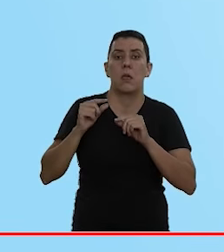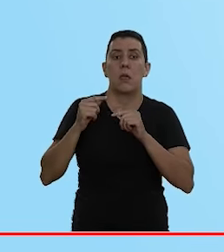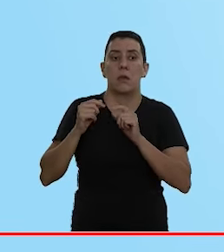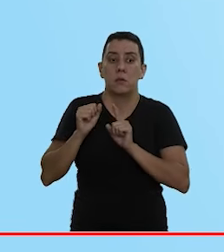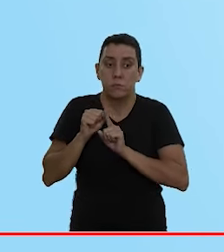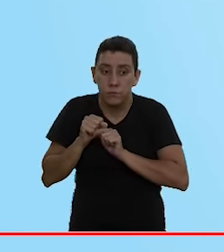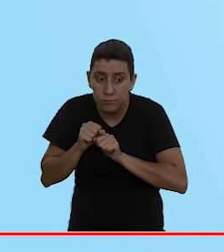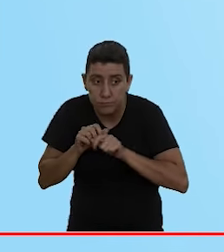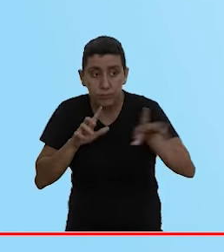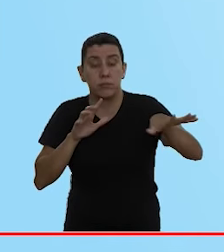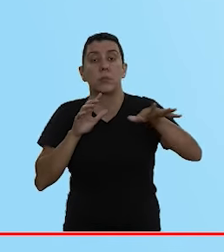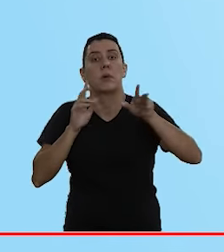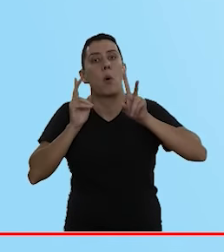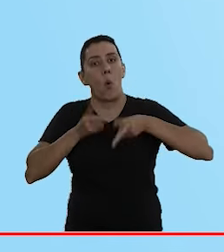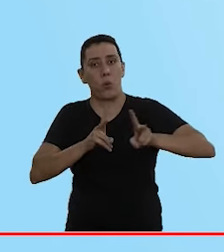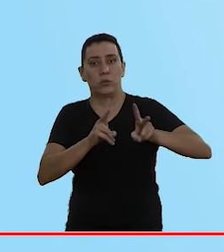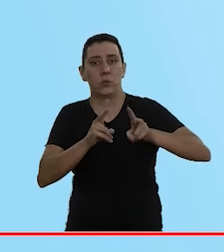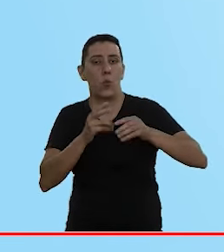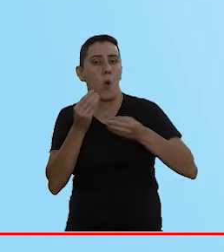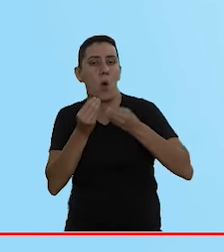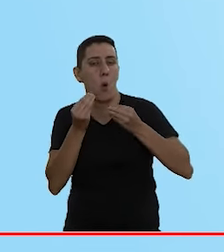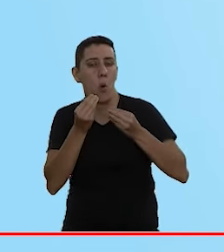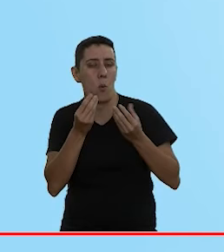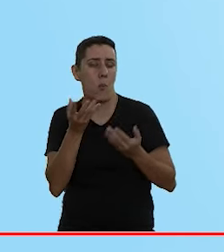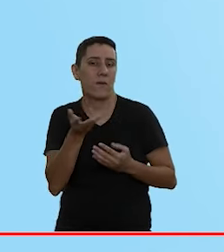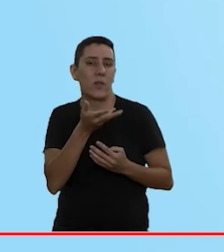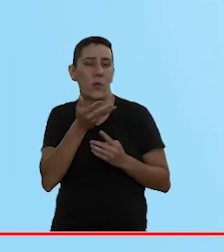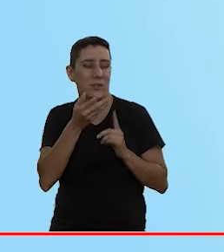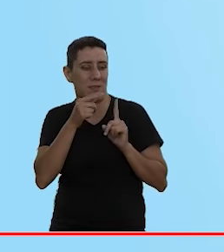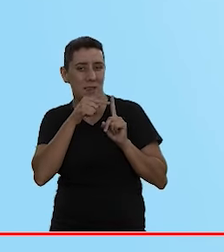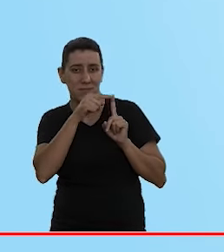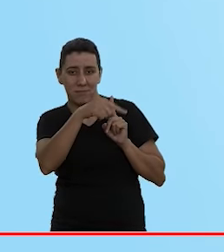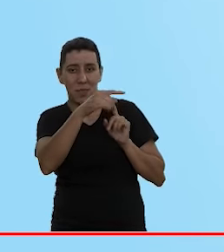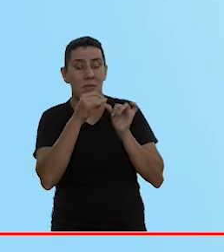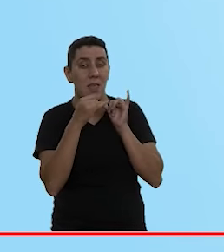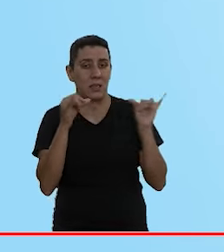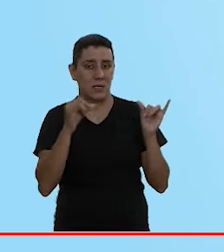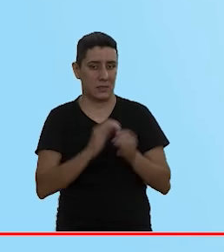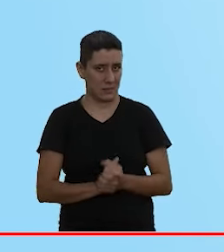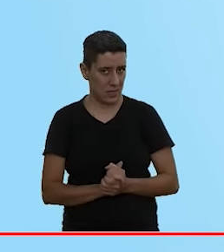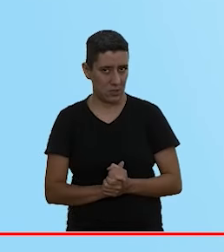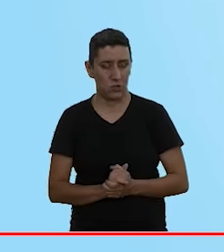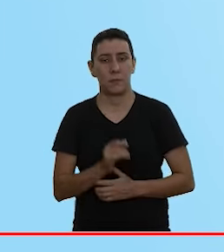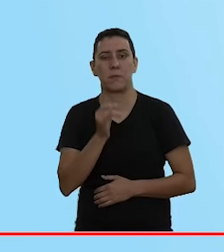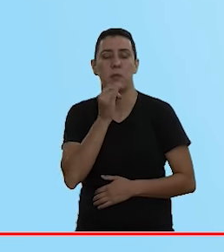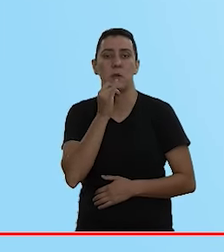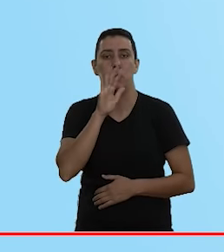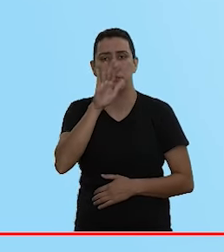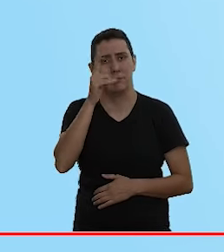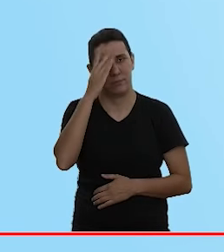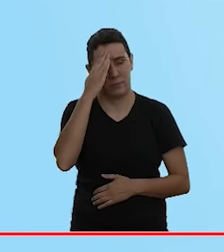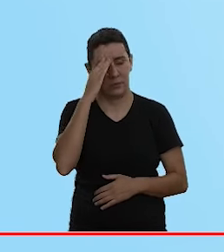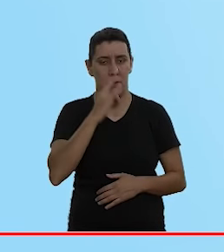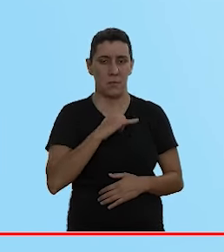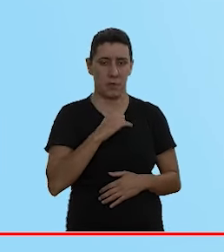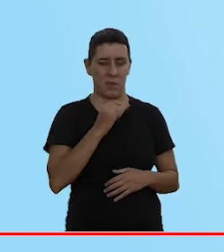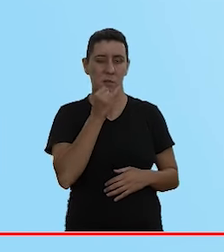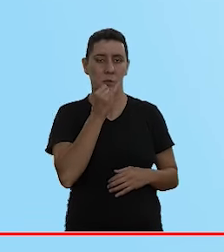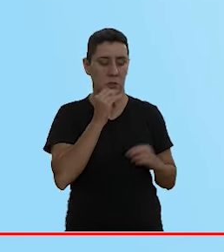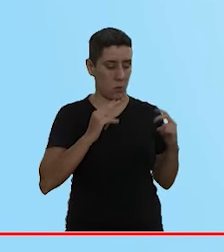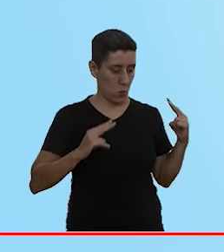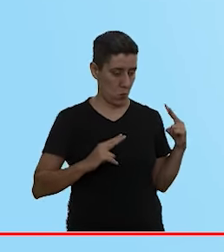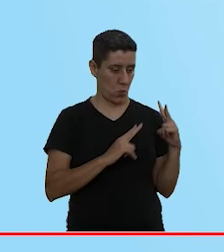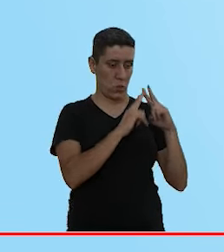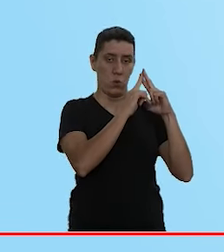Por quê? Vamos só pensar aqui num sistema elétrico, né? A gente tem diversas usinas conectadas. Vamos pensar que uma das